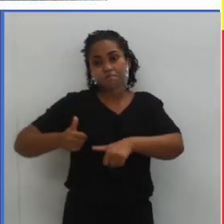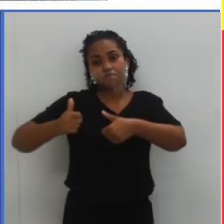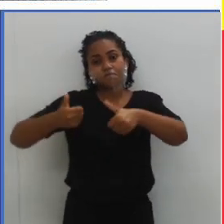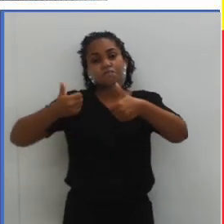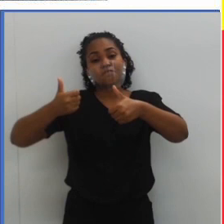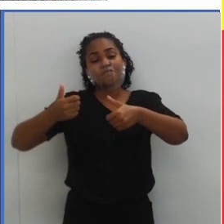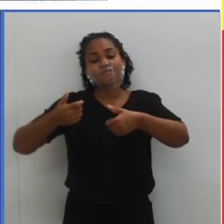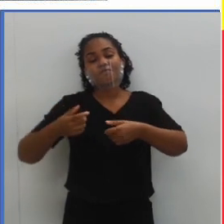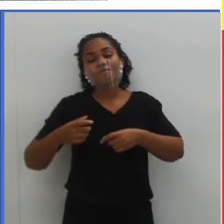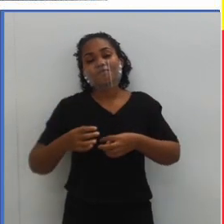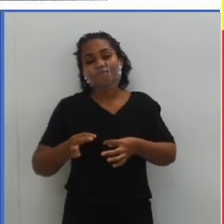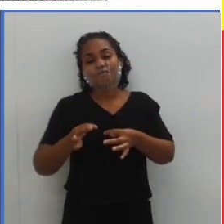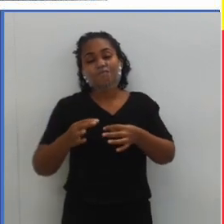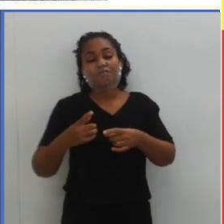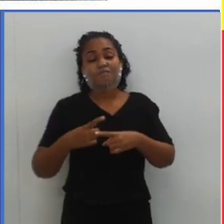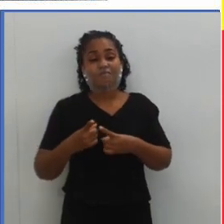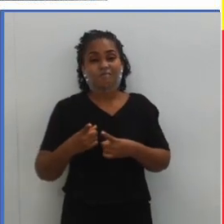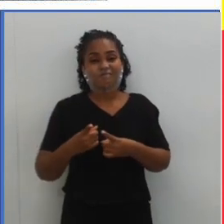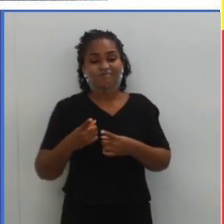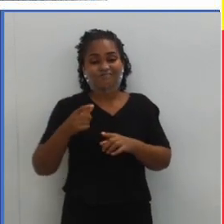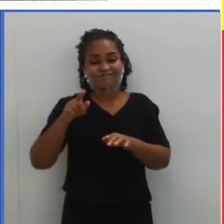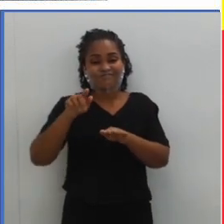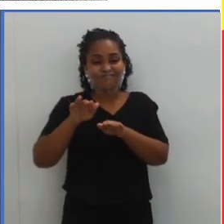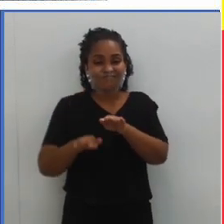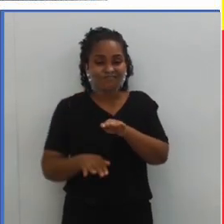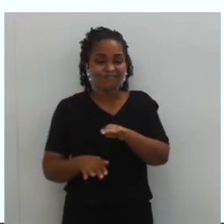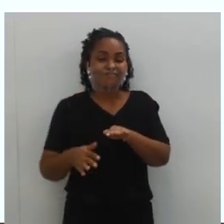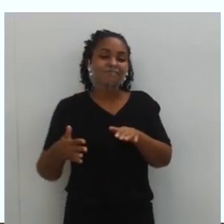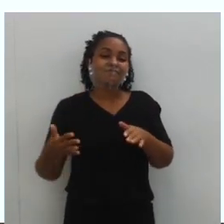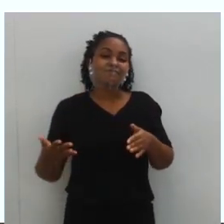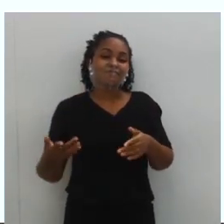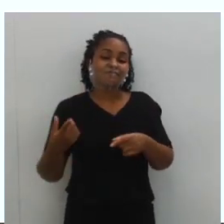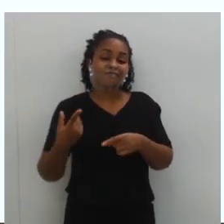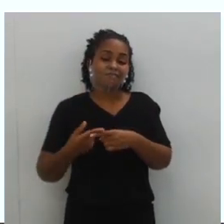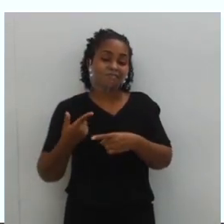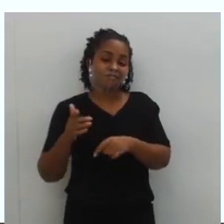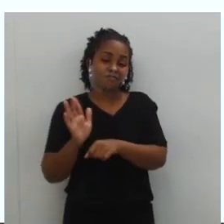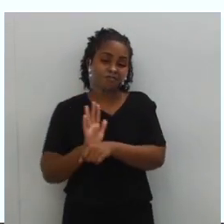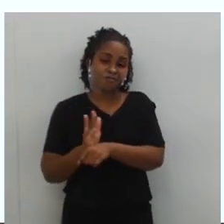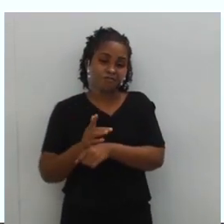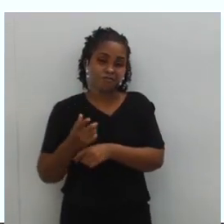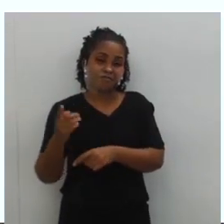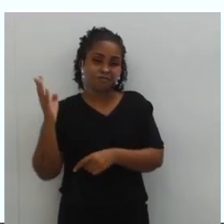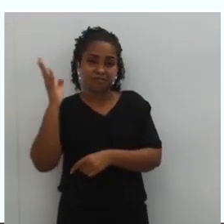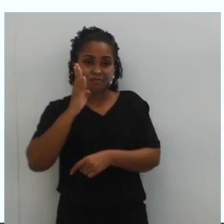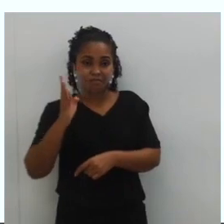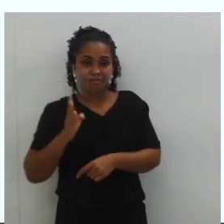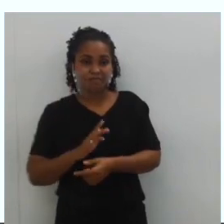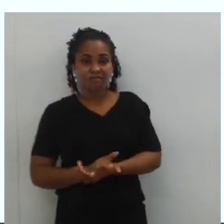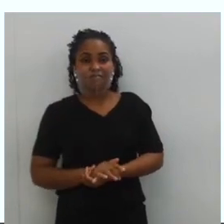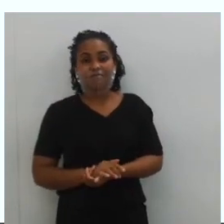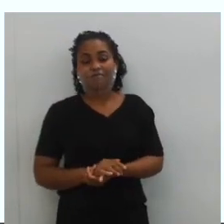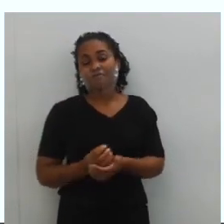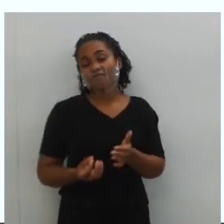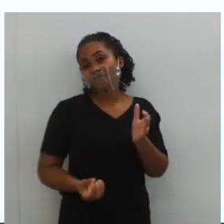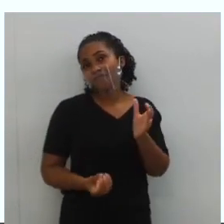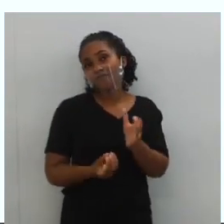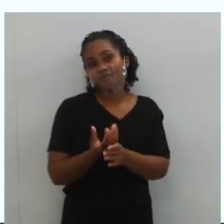cinema regional entrou em decadência. Por conta disso, né? Então, com o surgimento do